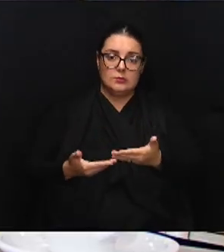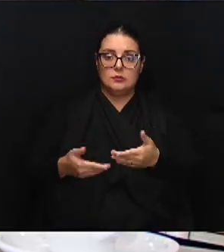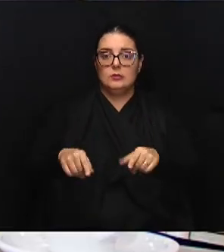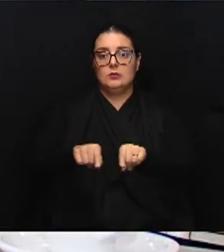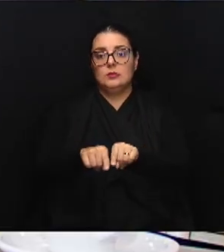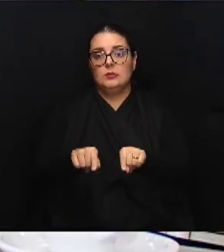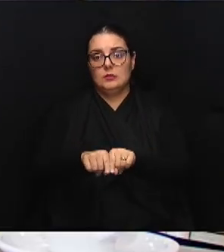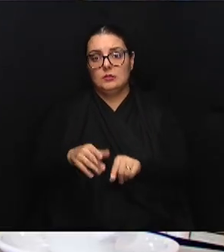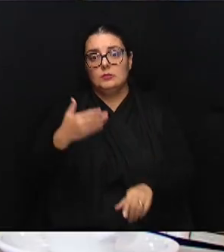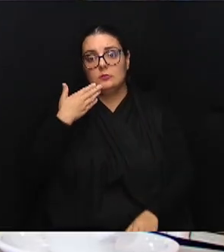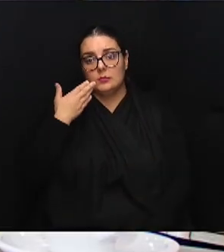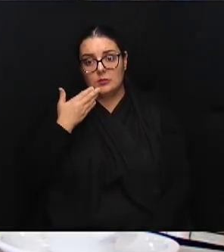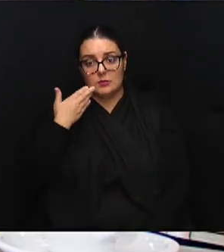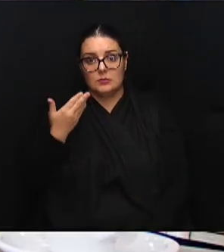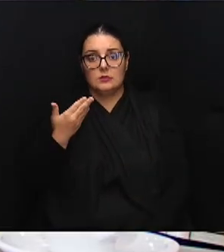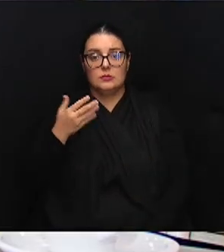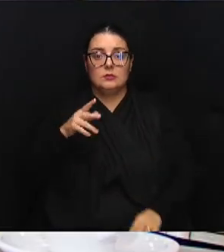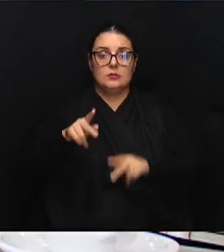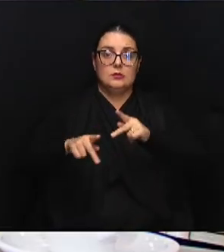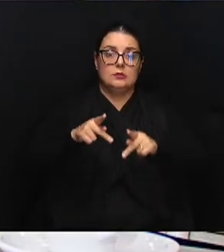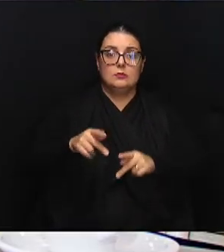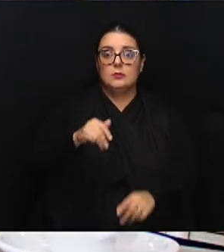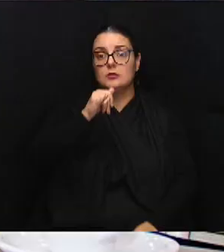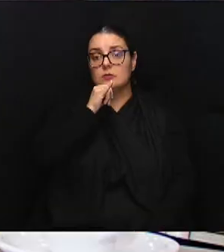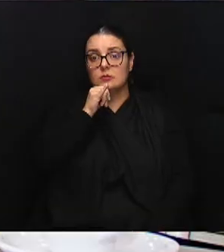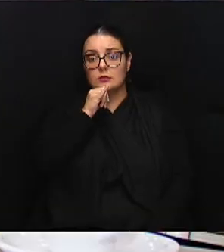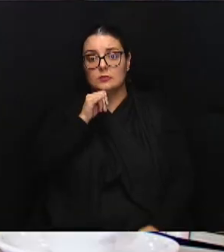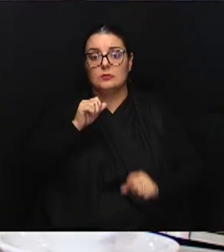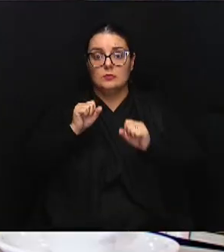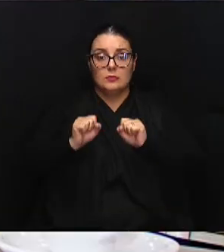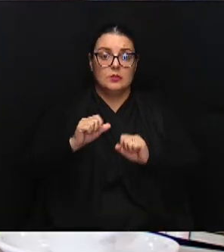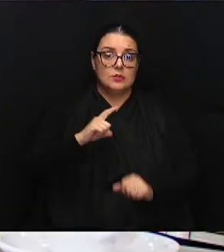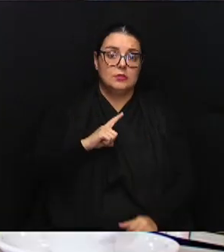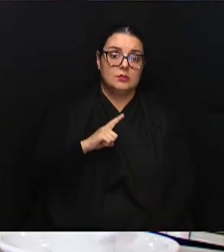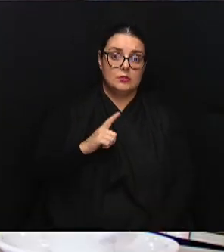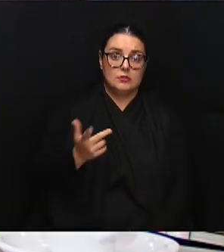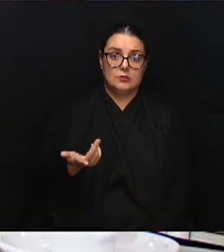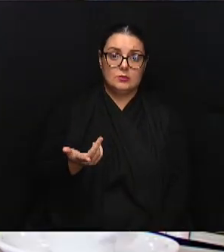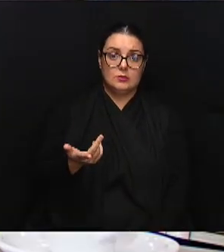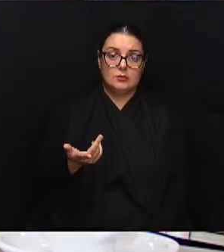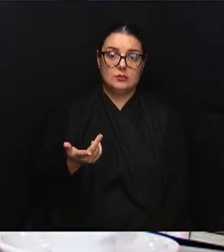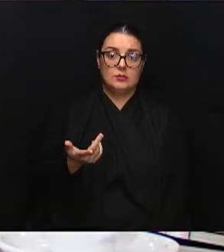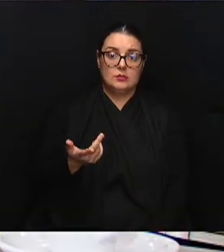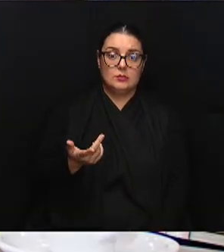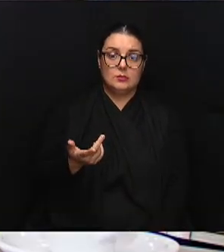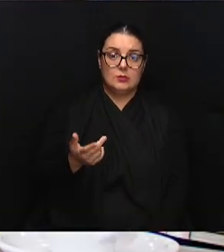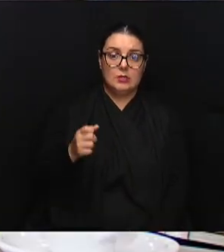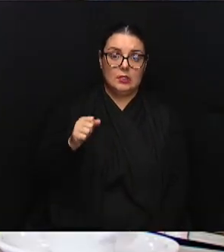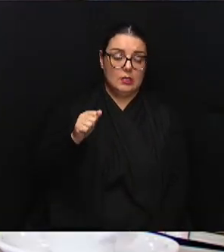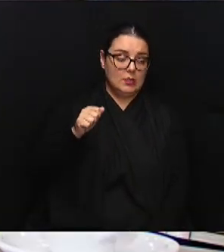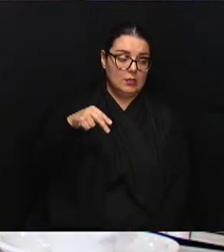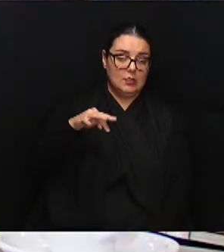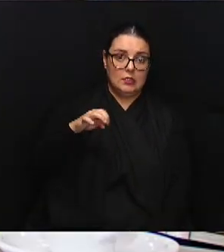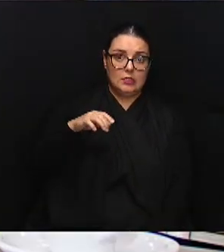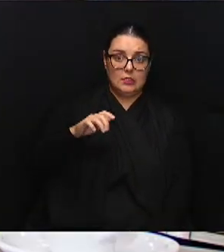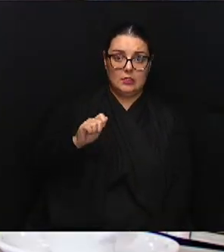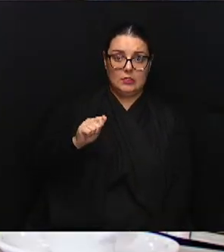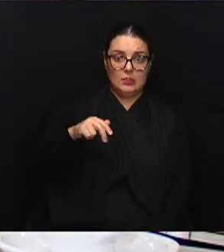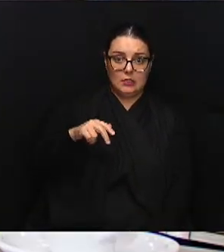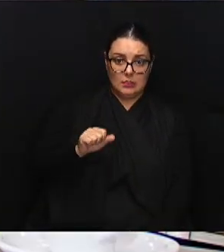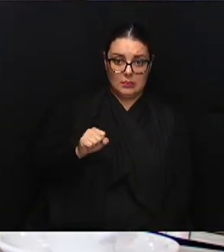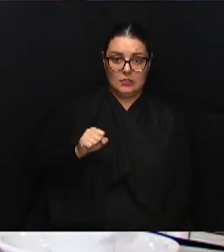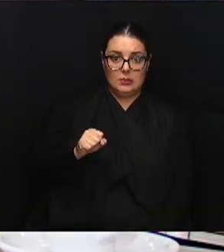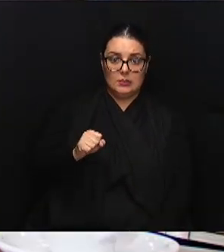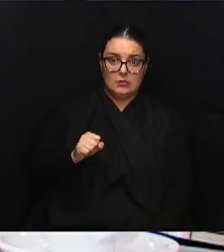para facilitar a população. Por exemplo, você pode ter antenas de celular 5G,